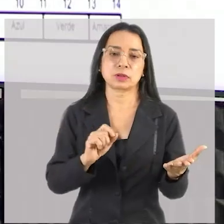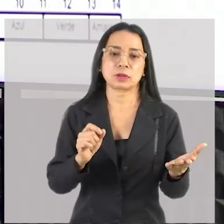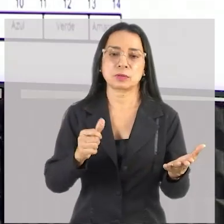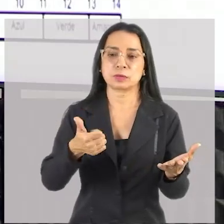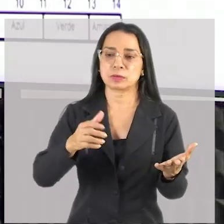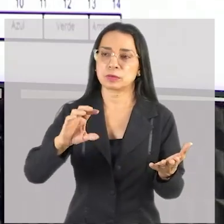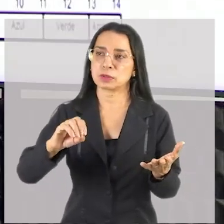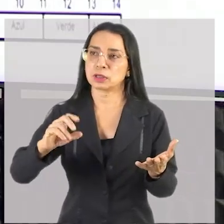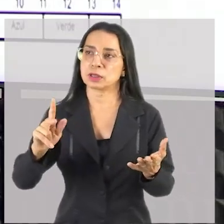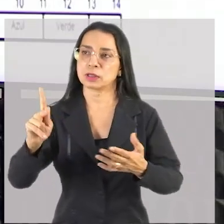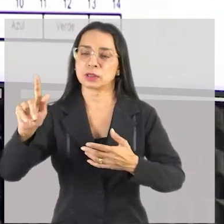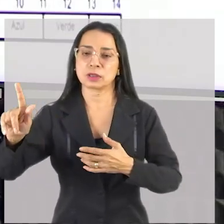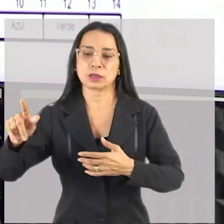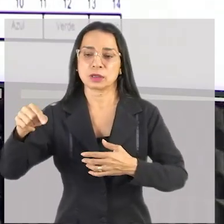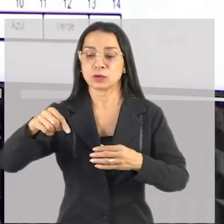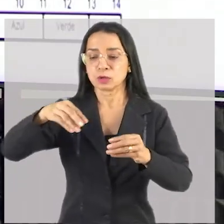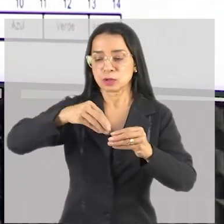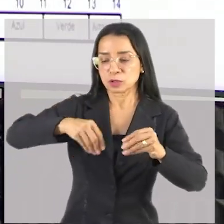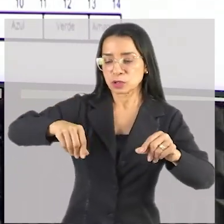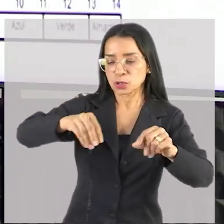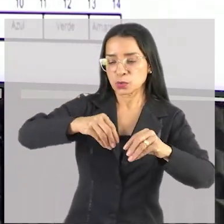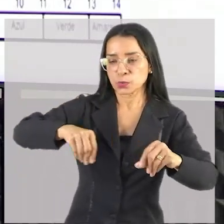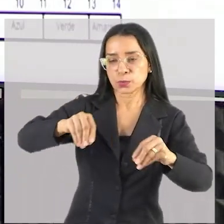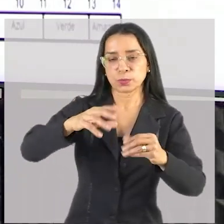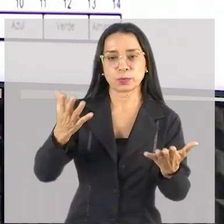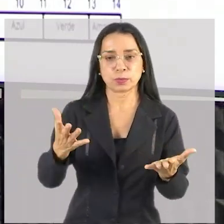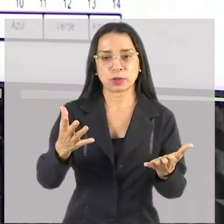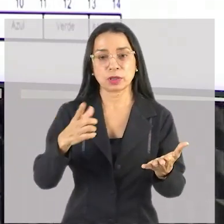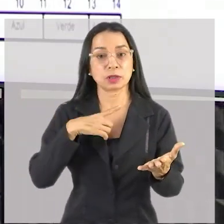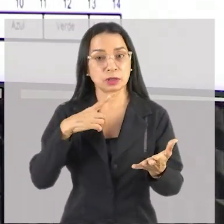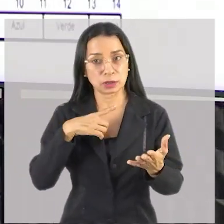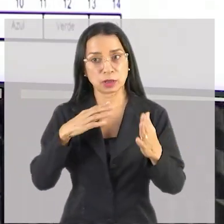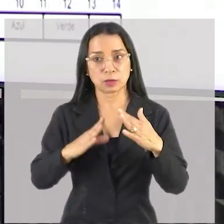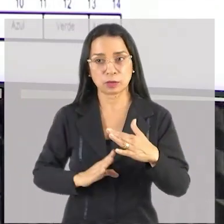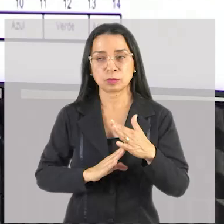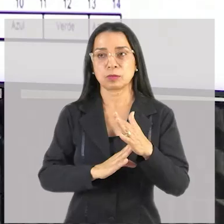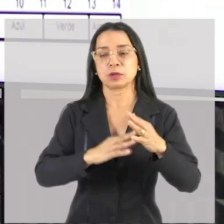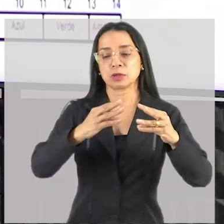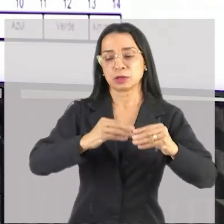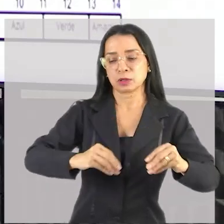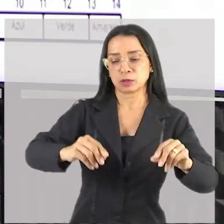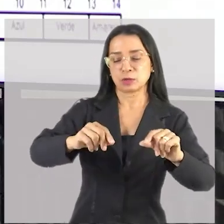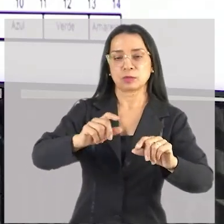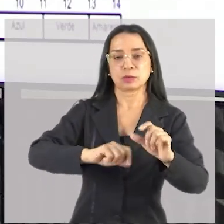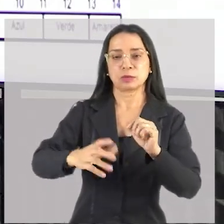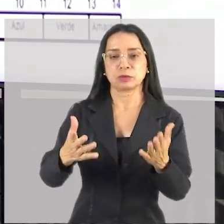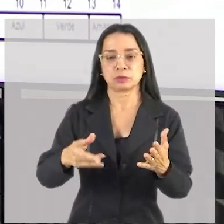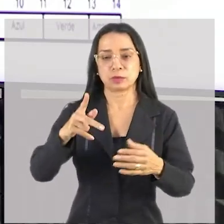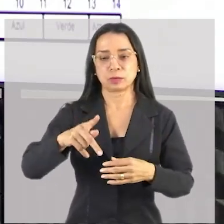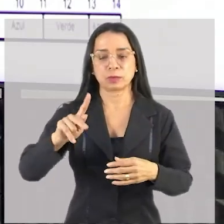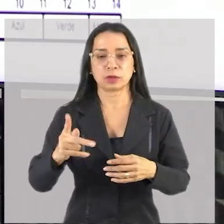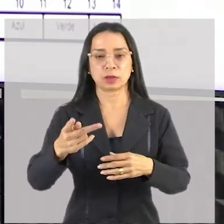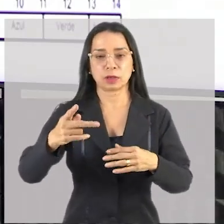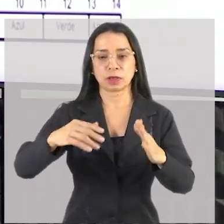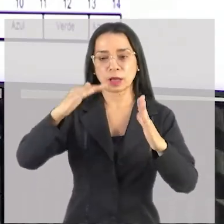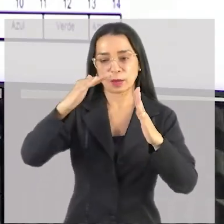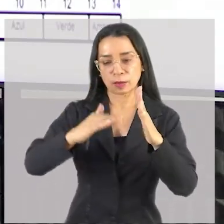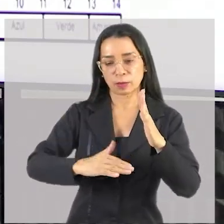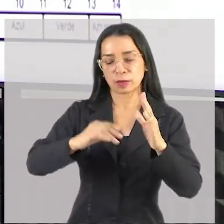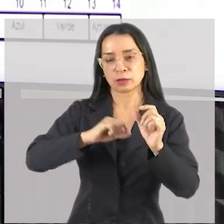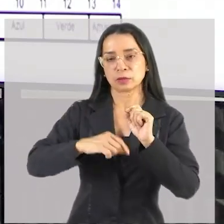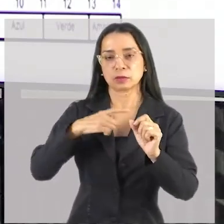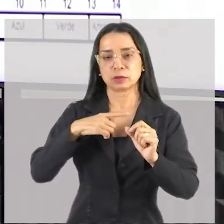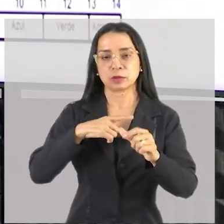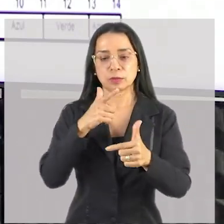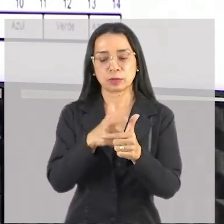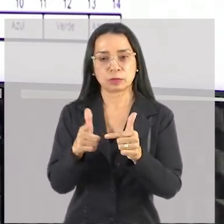e jogar, tu vai dissolver os 10 quilos. Entendeu? Então existe um limite de solubilidade. E para ter o pH cada vez mais baixo, você tem